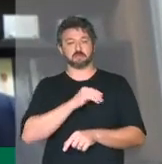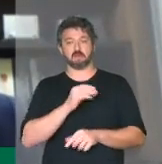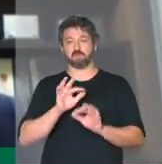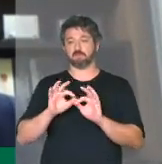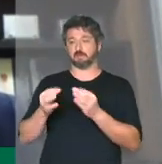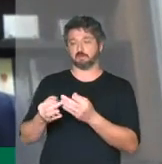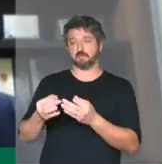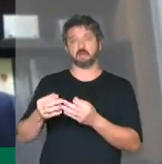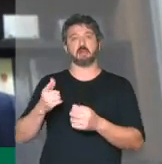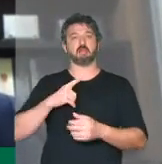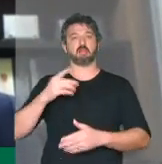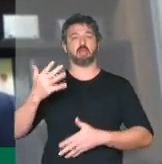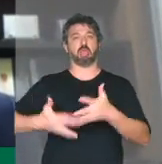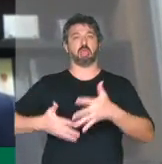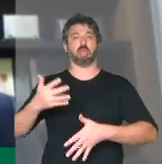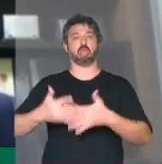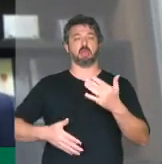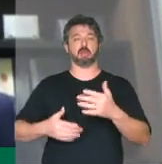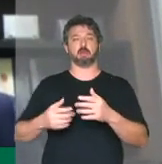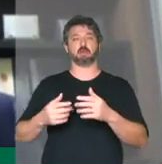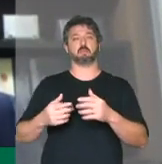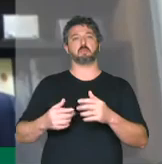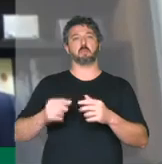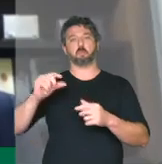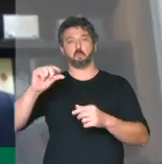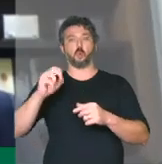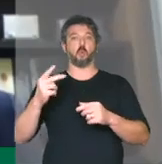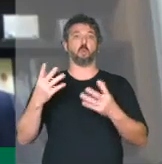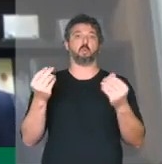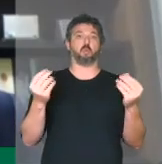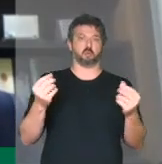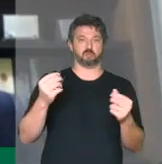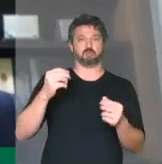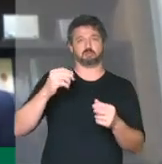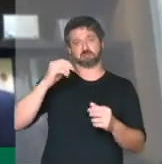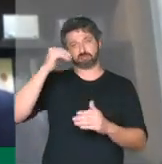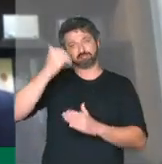família comprometida parcial ou completamente. Obrigado, senhor presidente.